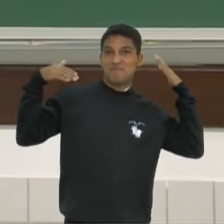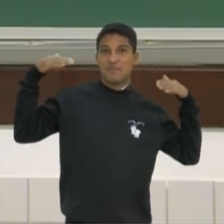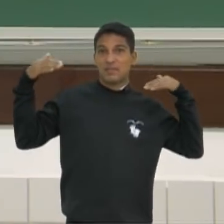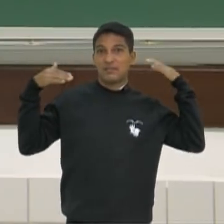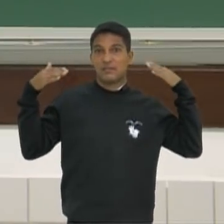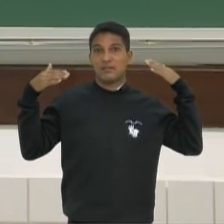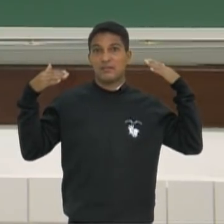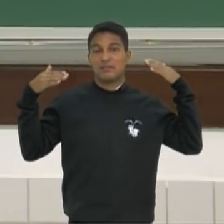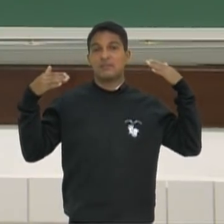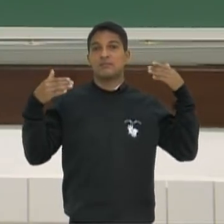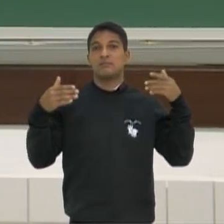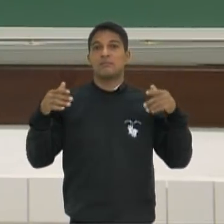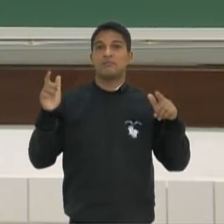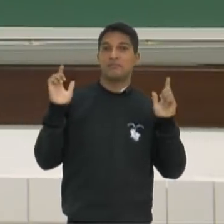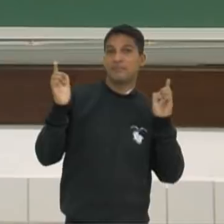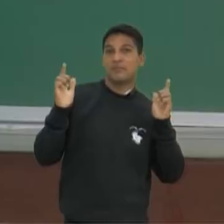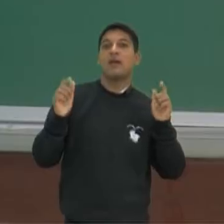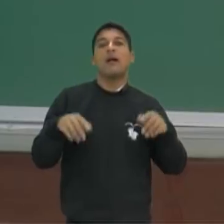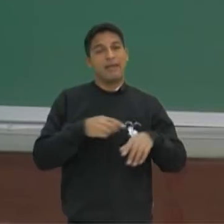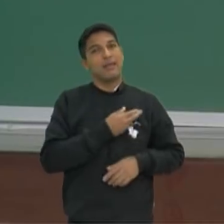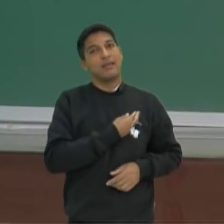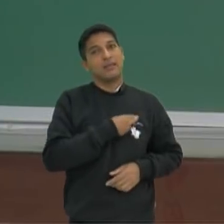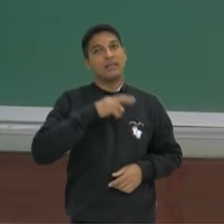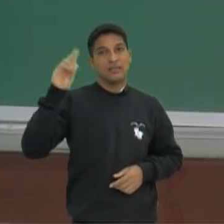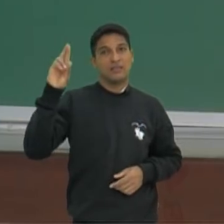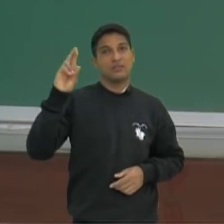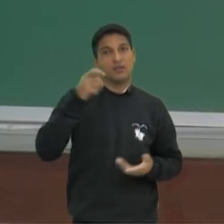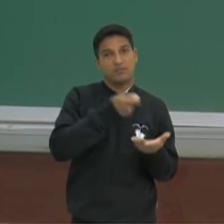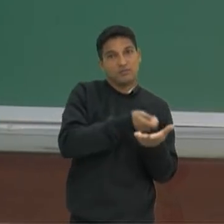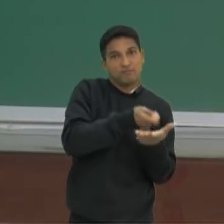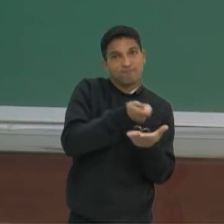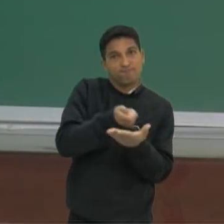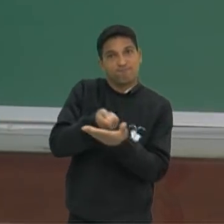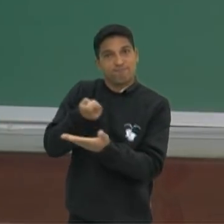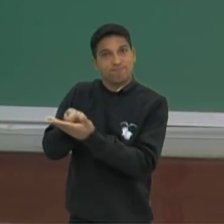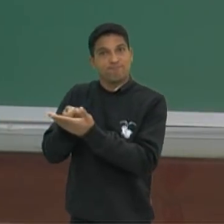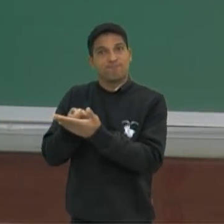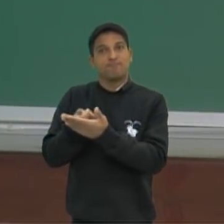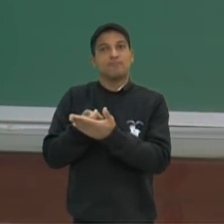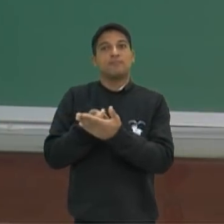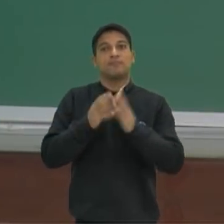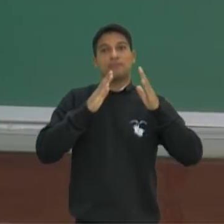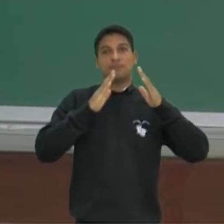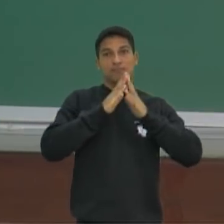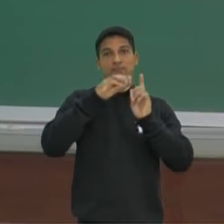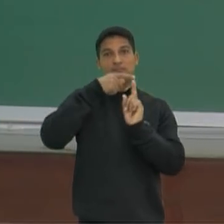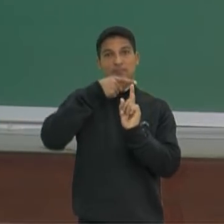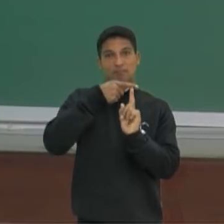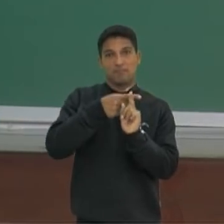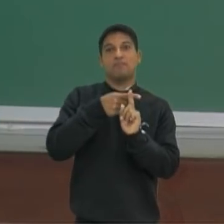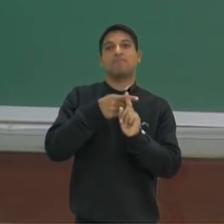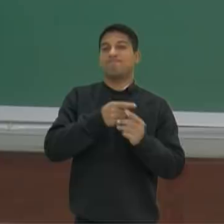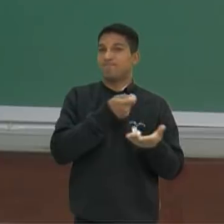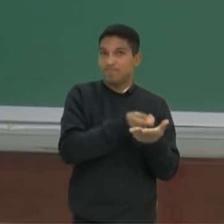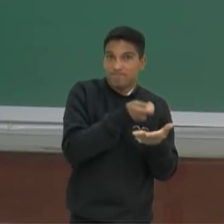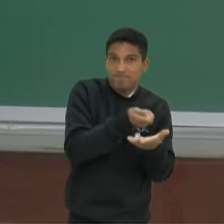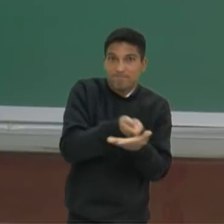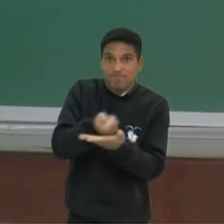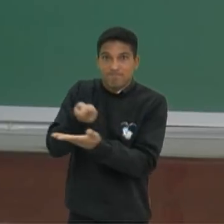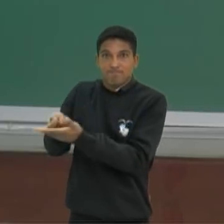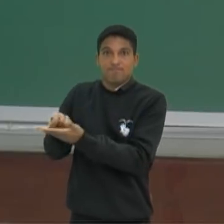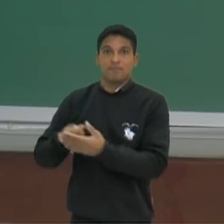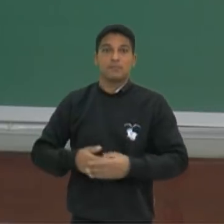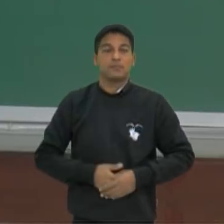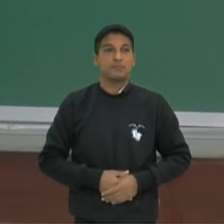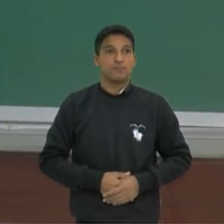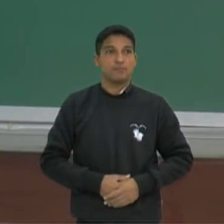E nós vamos ver que esses princípios dogmáticos, esses dogmas que guiam, né, como as pessoas vão pensar dentro